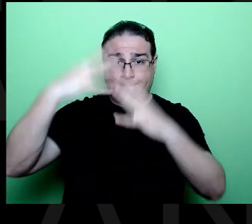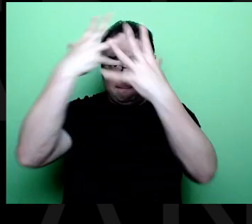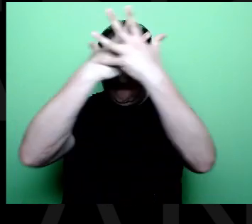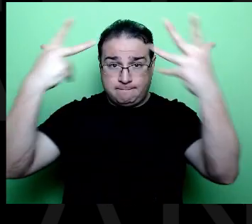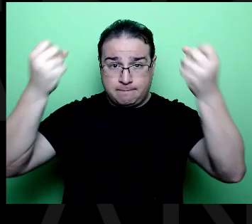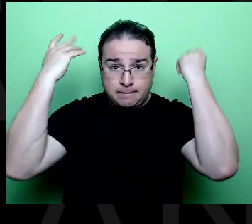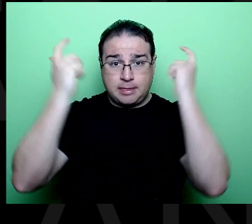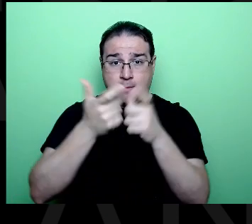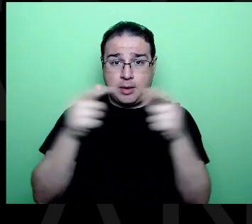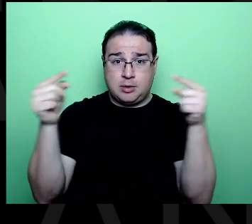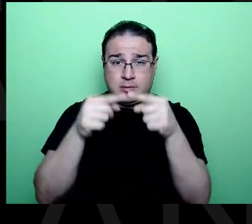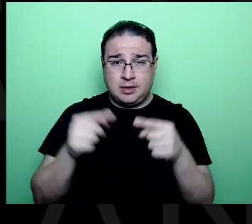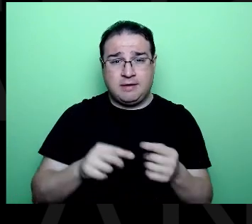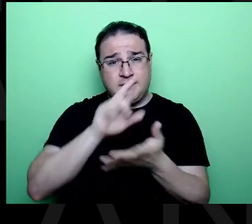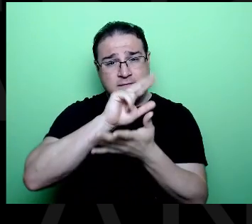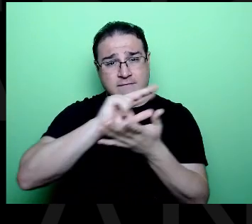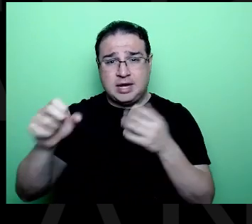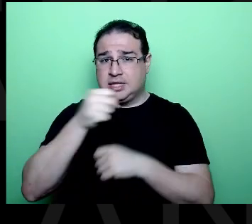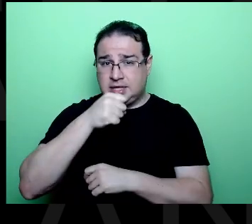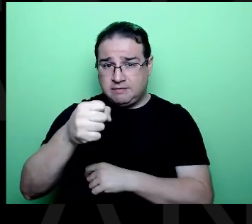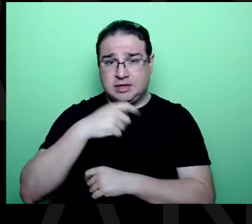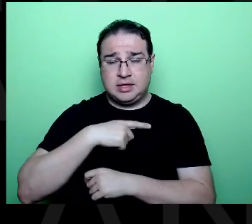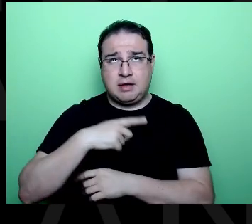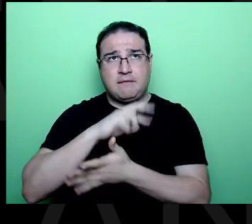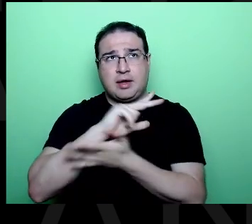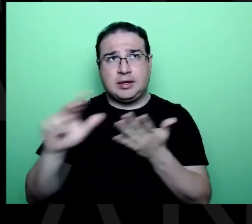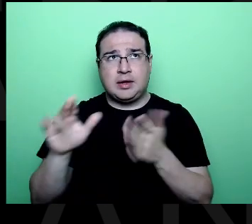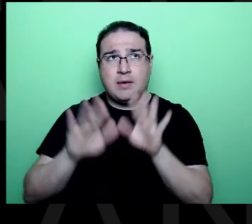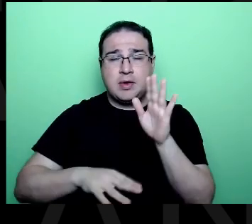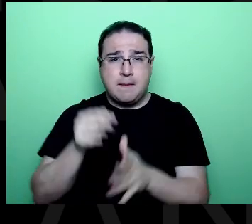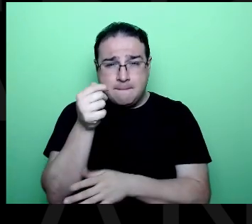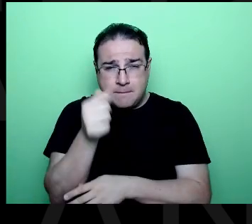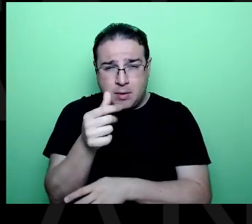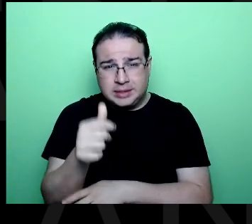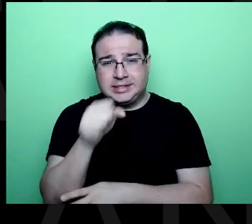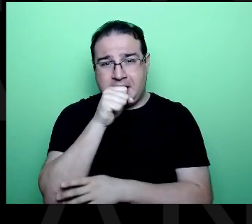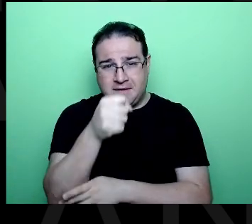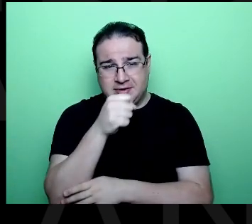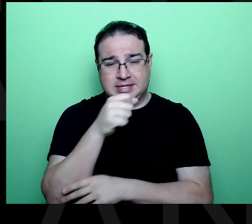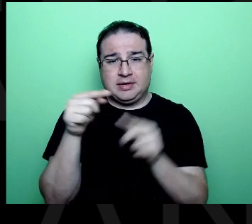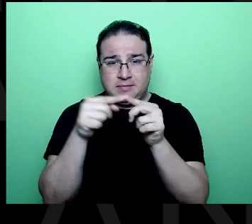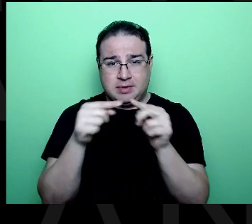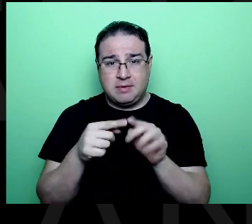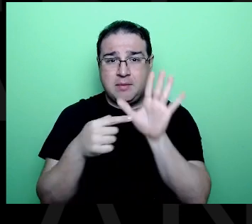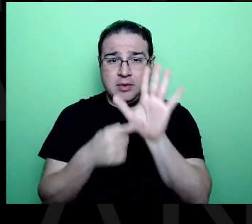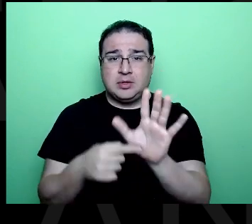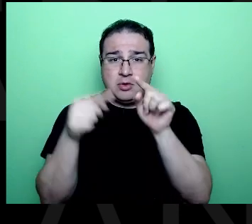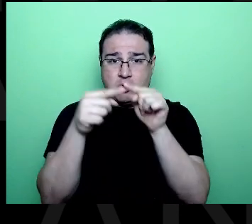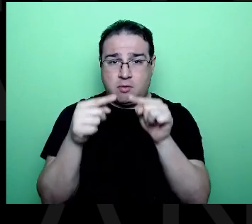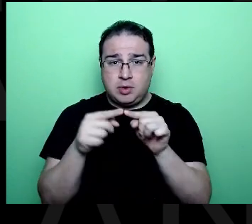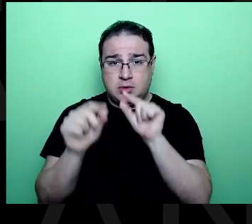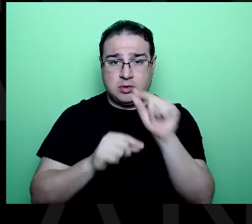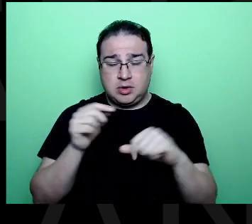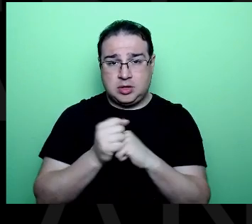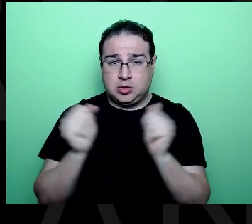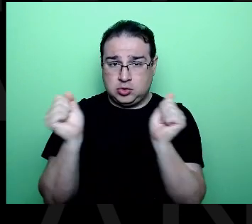coisa maior ainda, porque é o seguinte, essa é em várias entrevistas, várias não, ela dá poucas entrevistas,